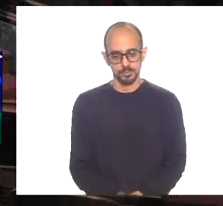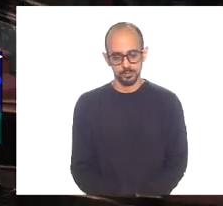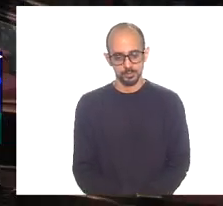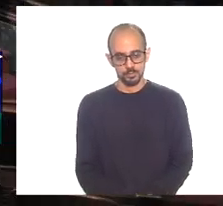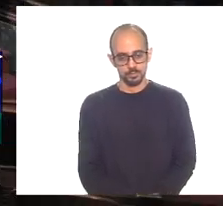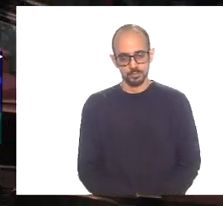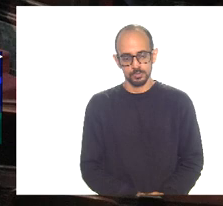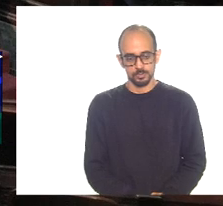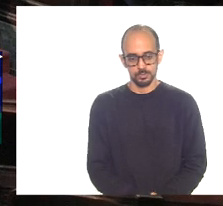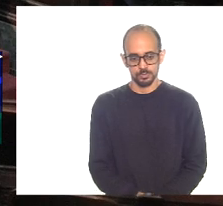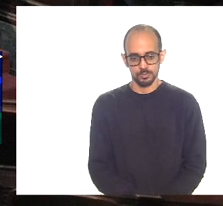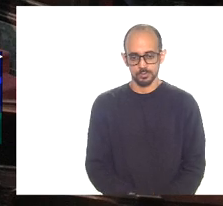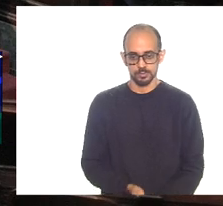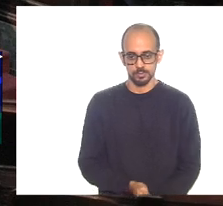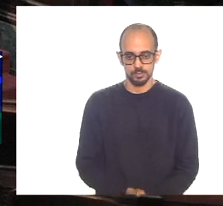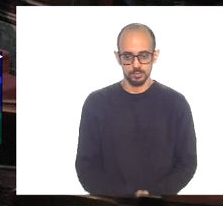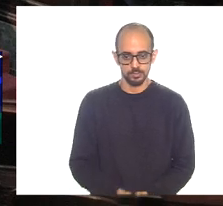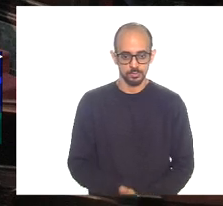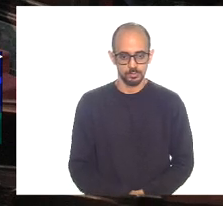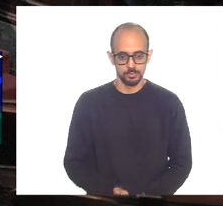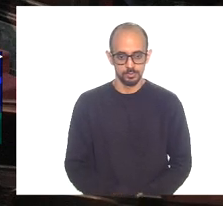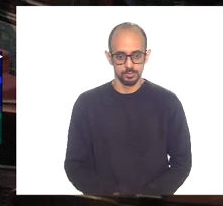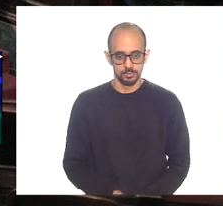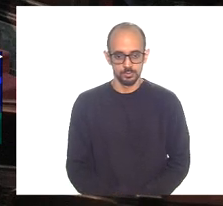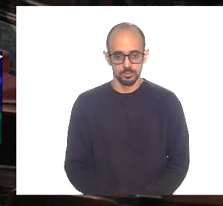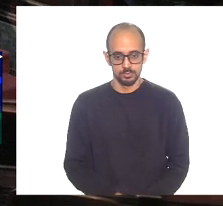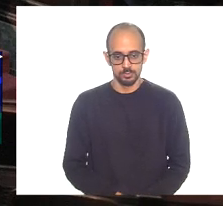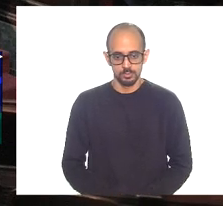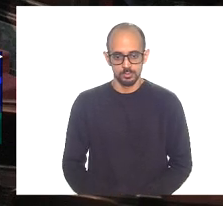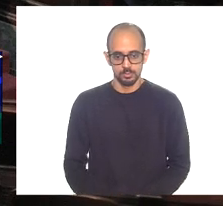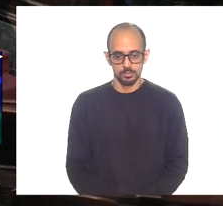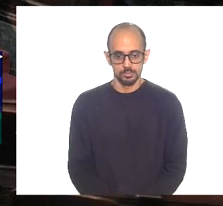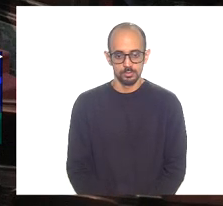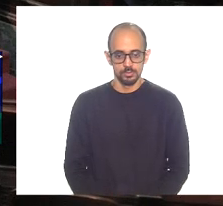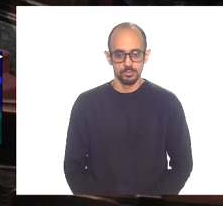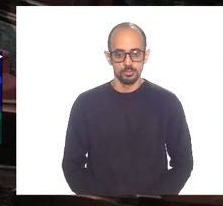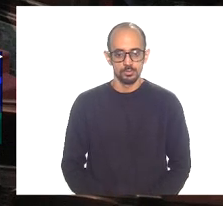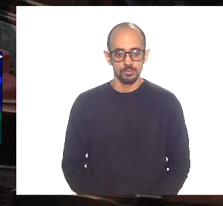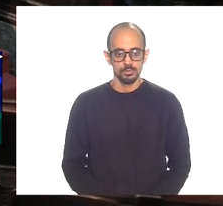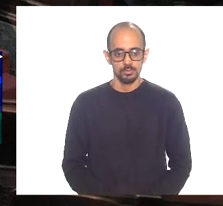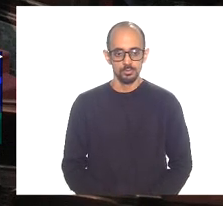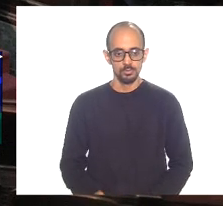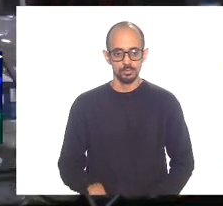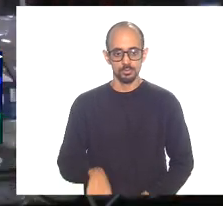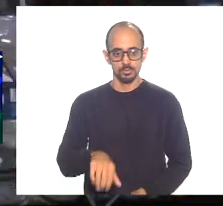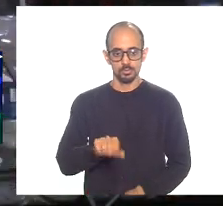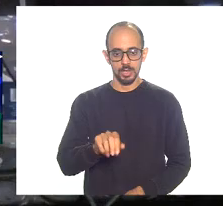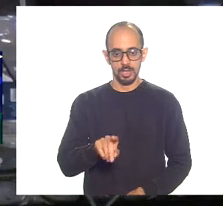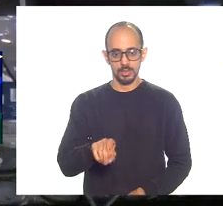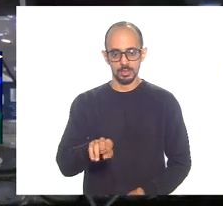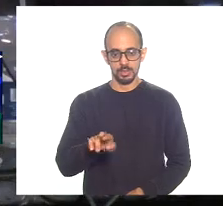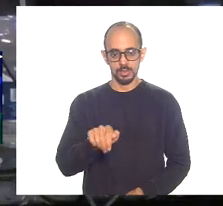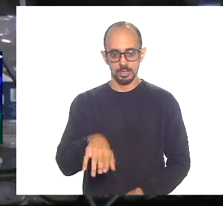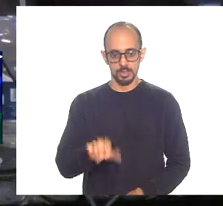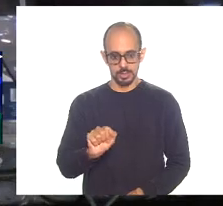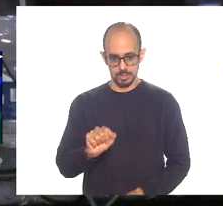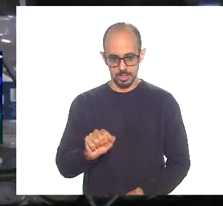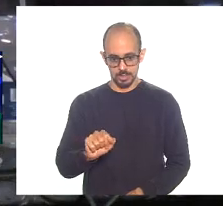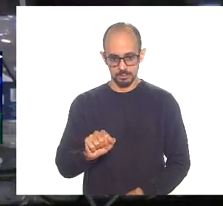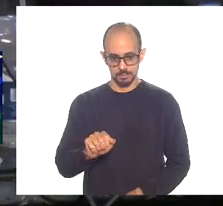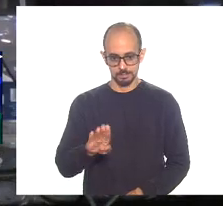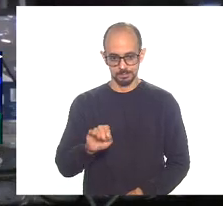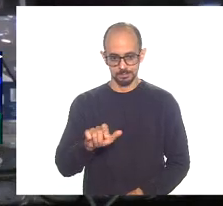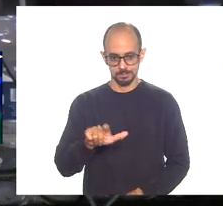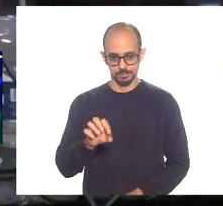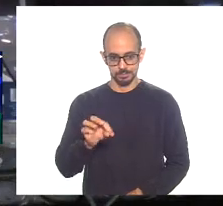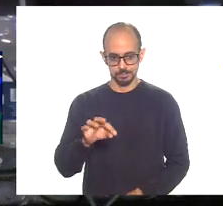é É sim não deve estar tá é Adriana Baltazar Deputado Adriana